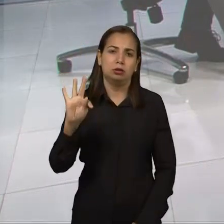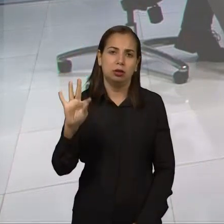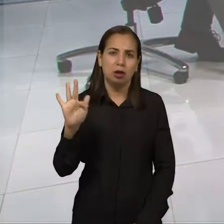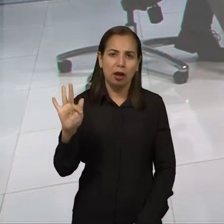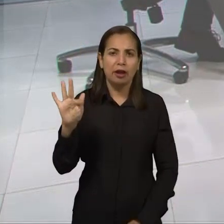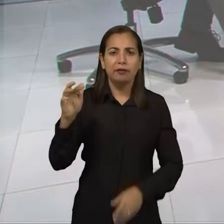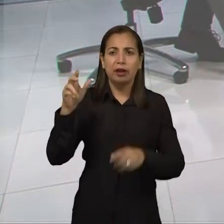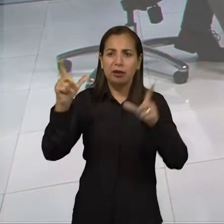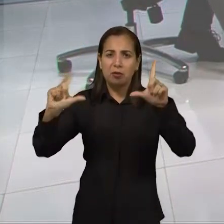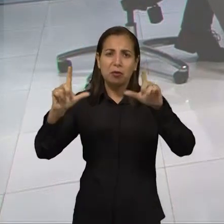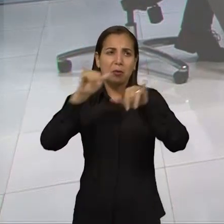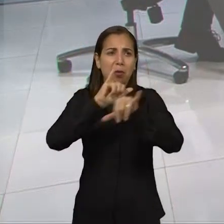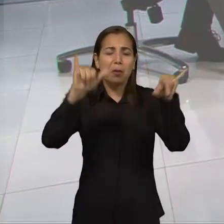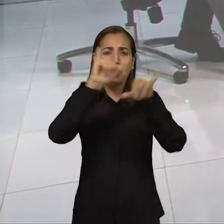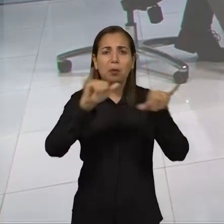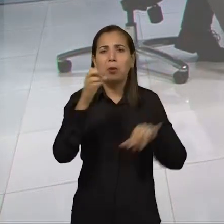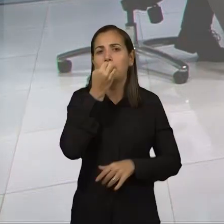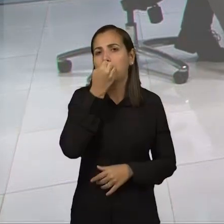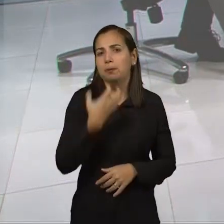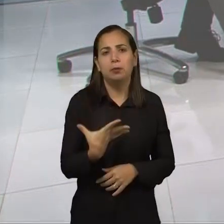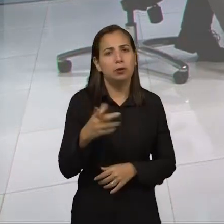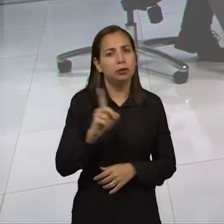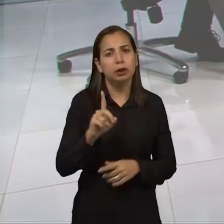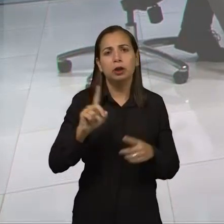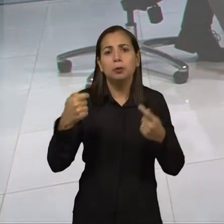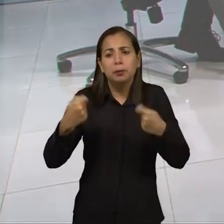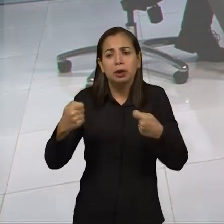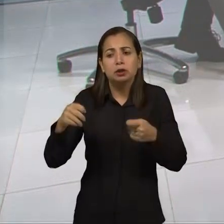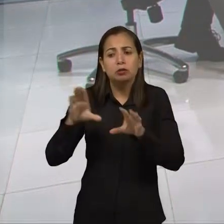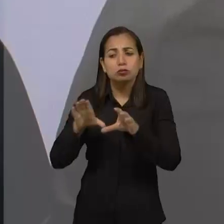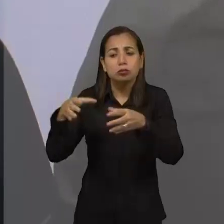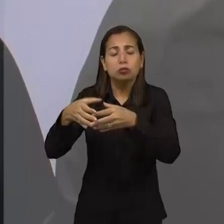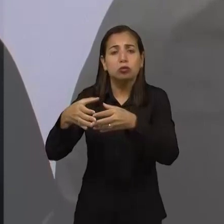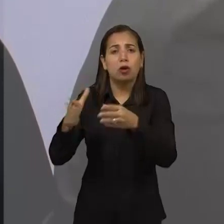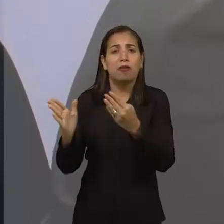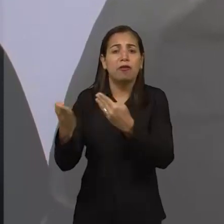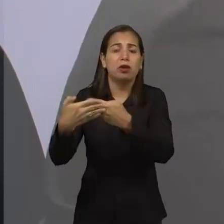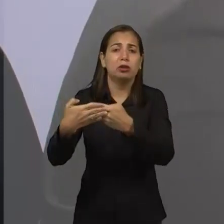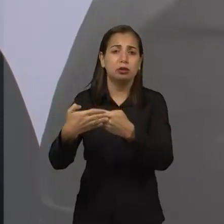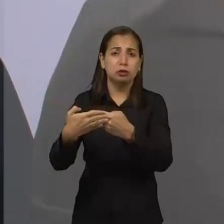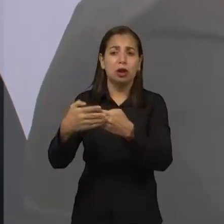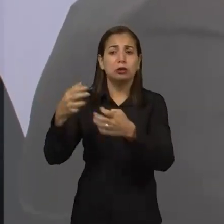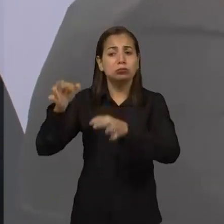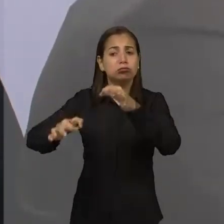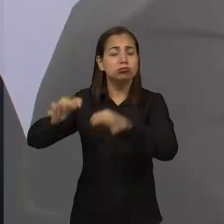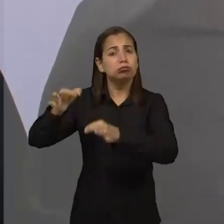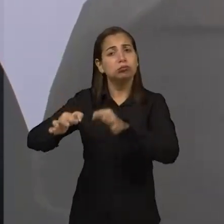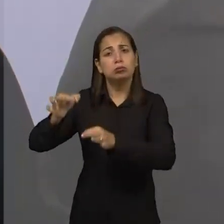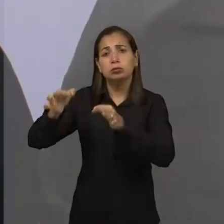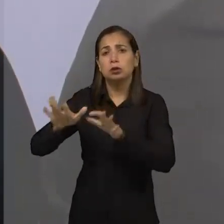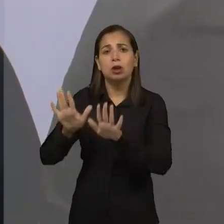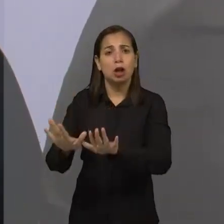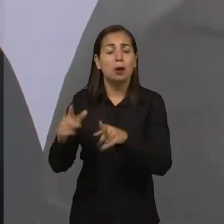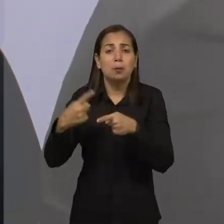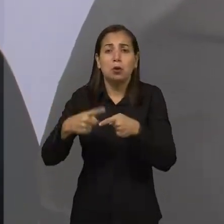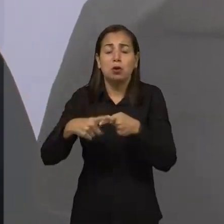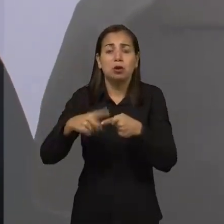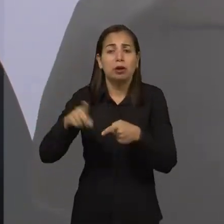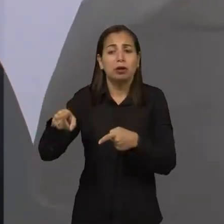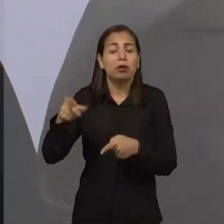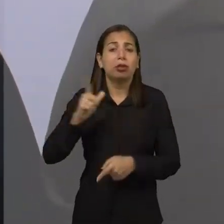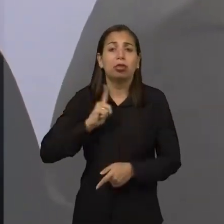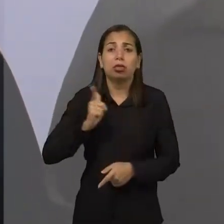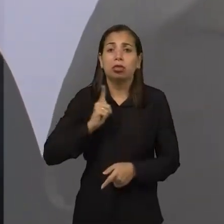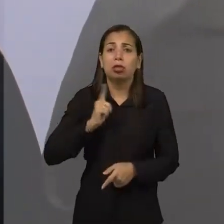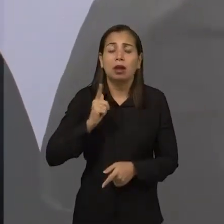presidente da República nesse país, a ser eleito, tem que sentar com o presidente da Corte e enfrentar isto. Isto está fazendo um mal ao Brasil.